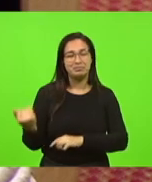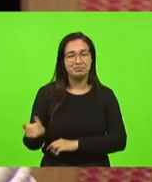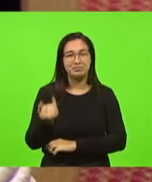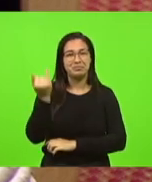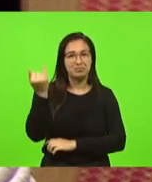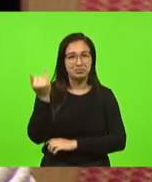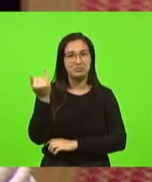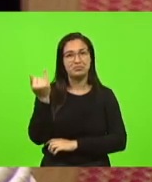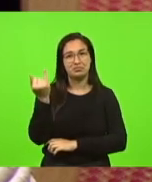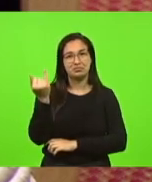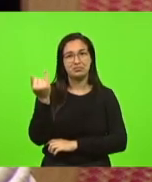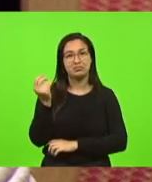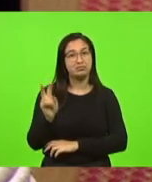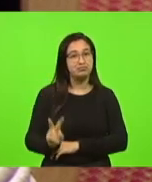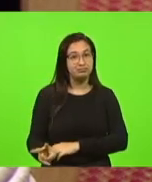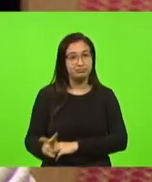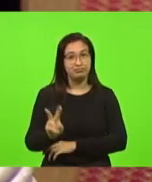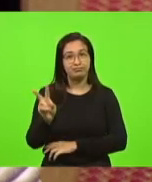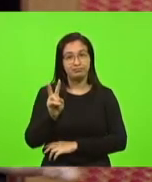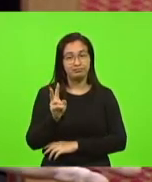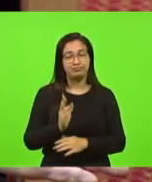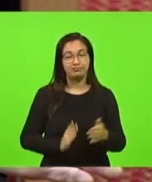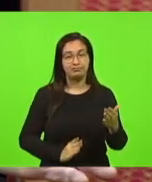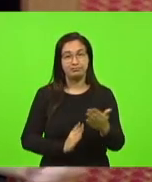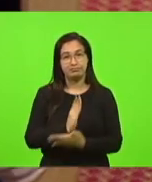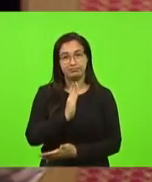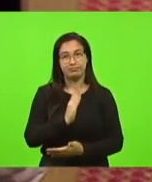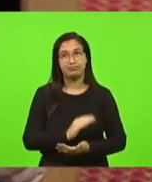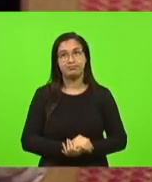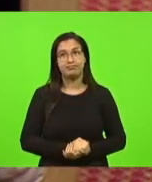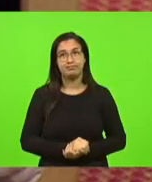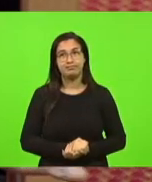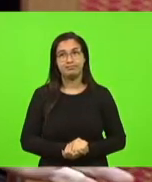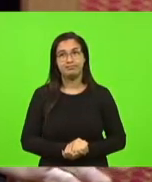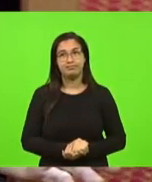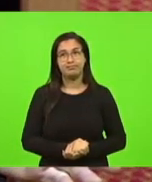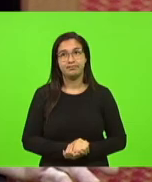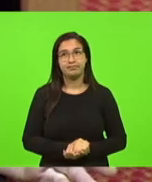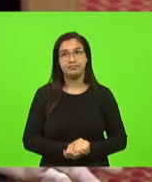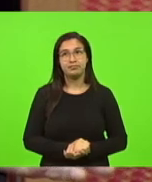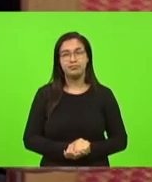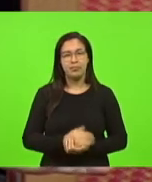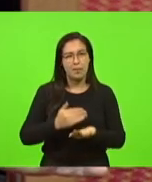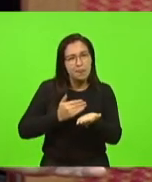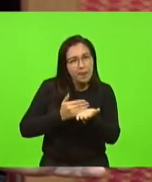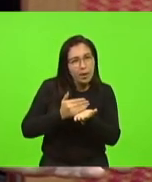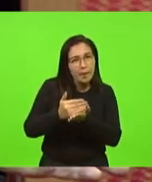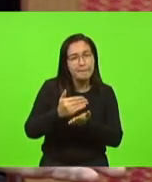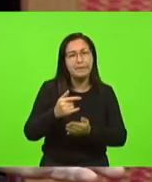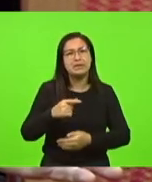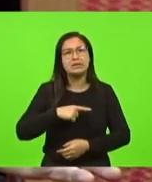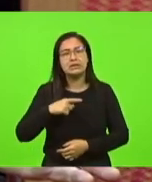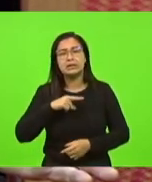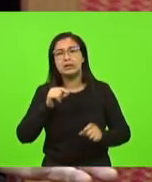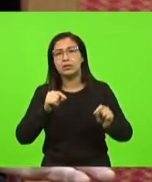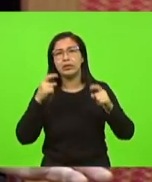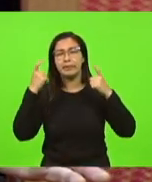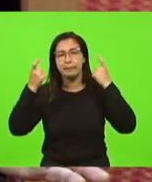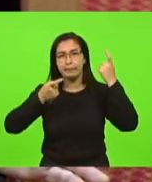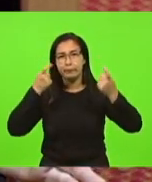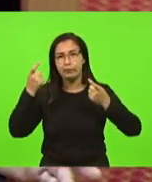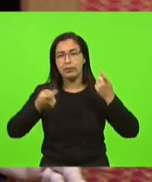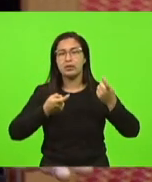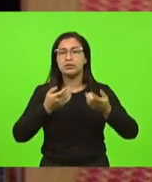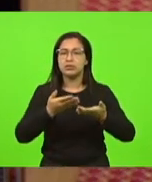essa valorização e aprovação. Eu vi que, desde o início, havia preocupação dos